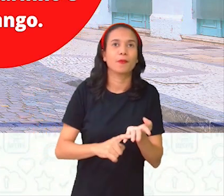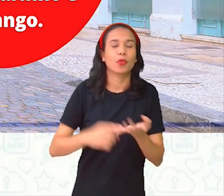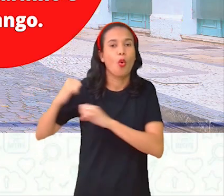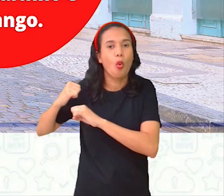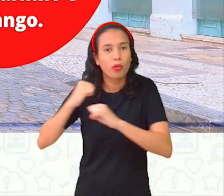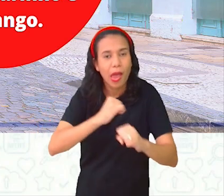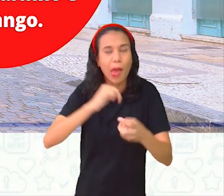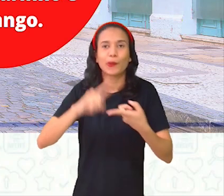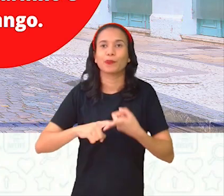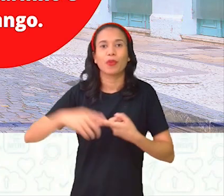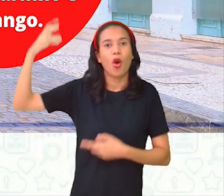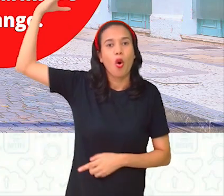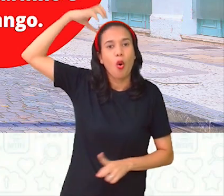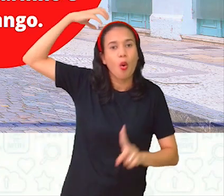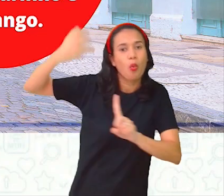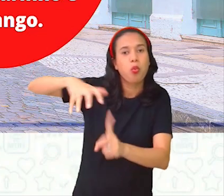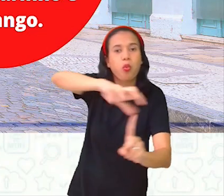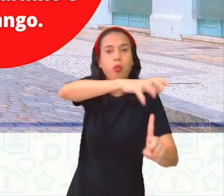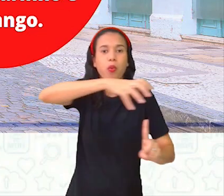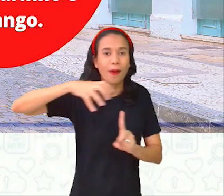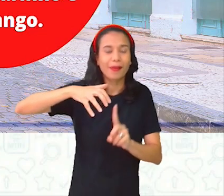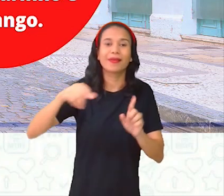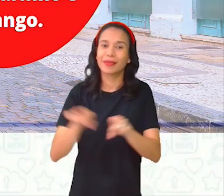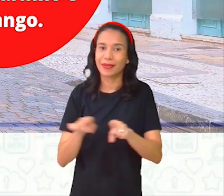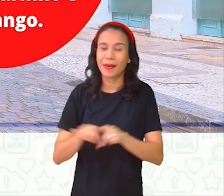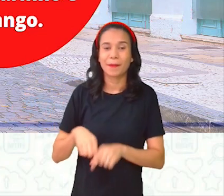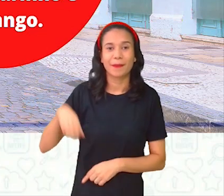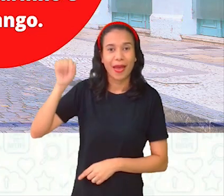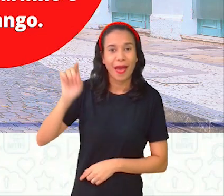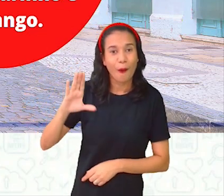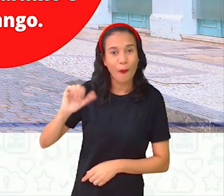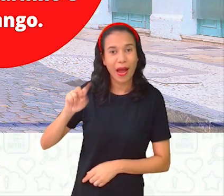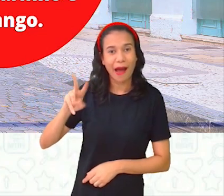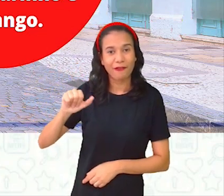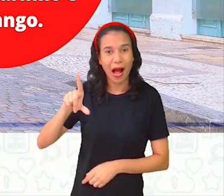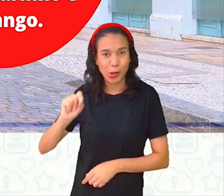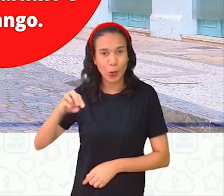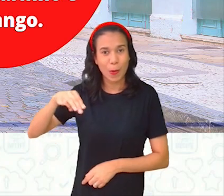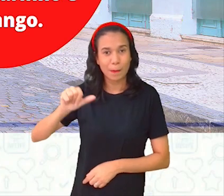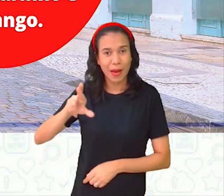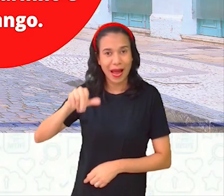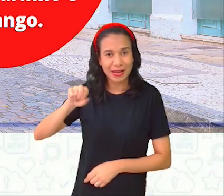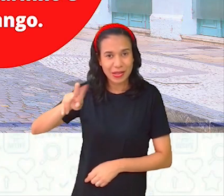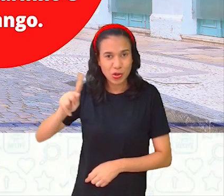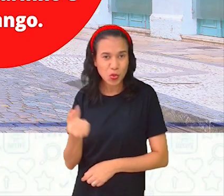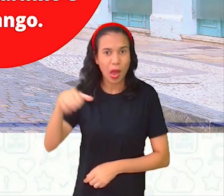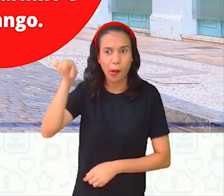o reisado, né? O mamulengo, o cavalo marinho. O cavalo marinho é interessante porque ele